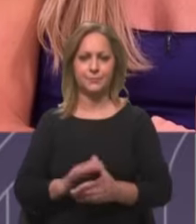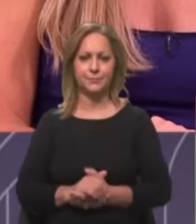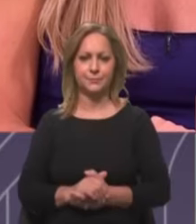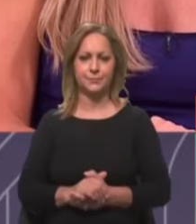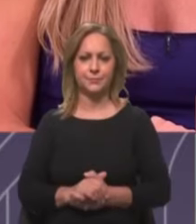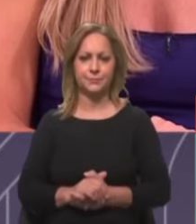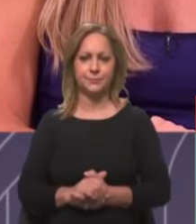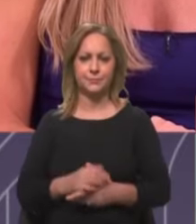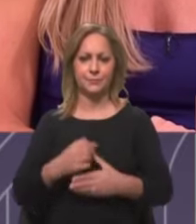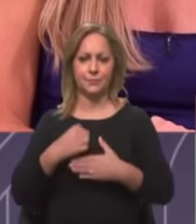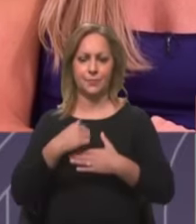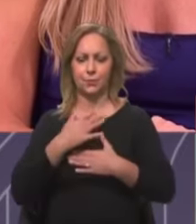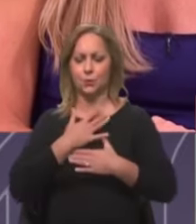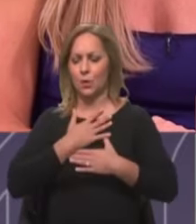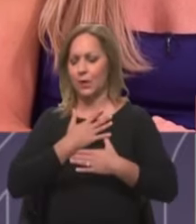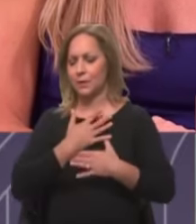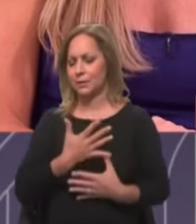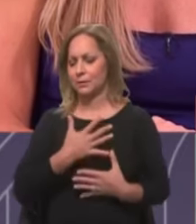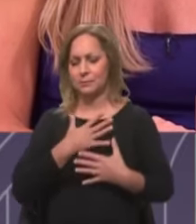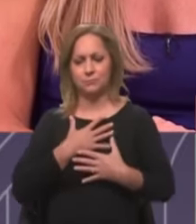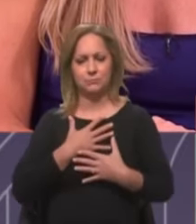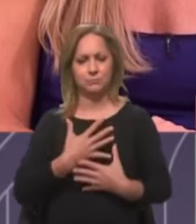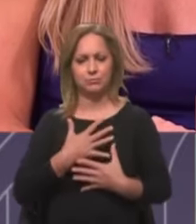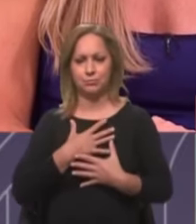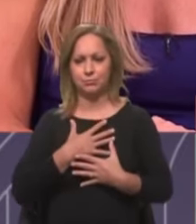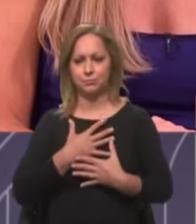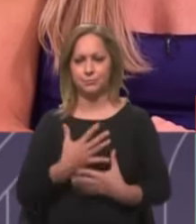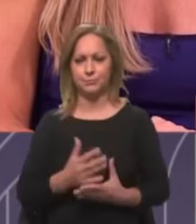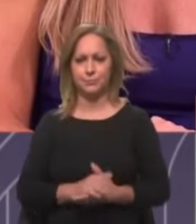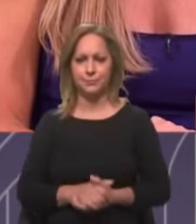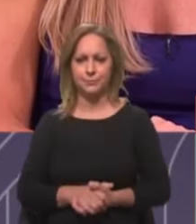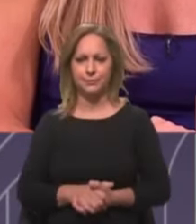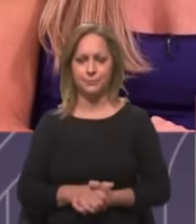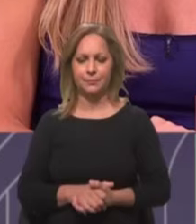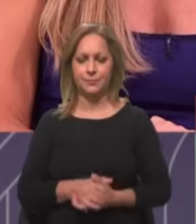Não. Está bem. Estou exausto com isto tudo. Exausto a